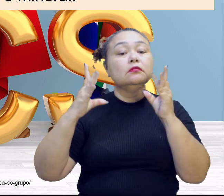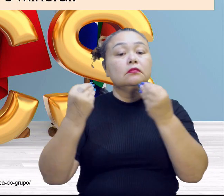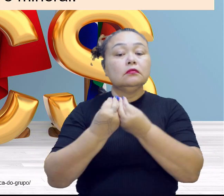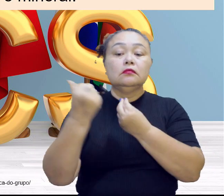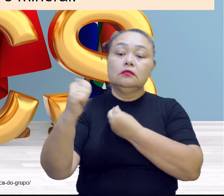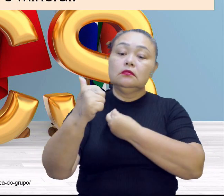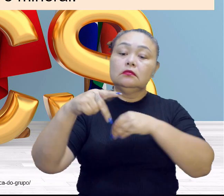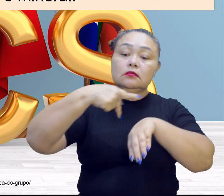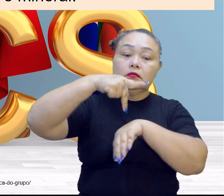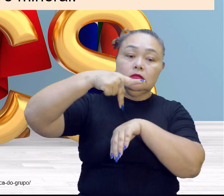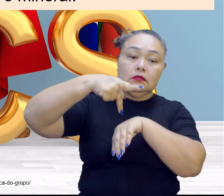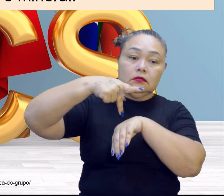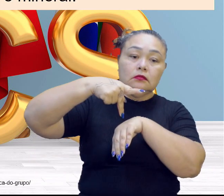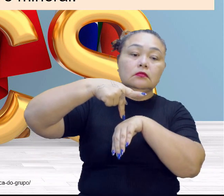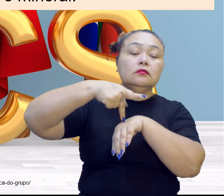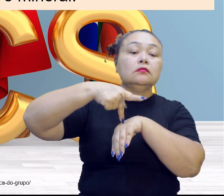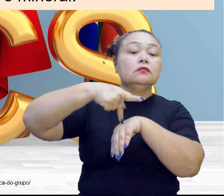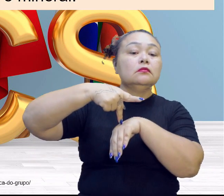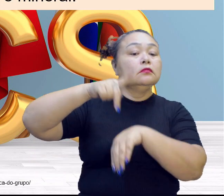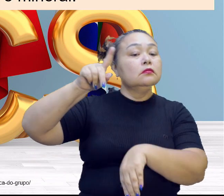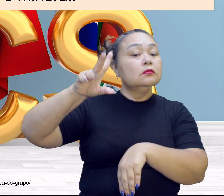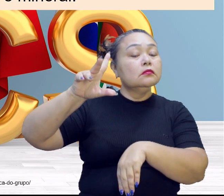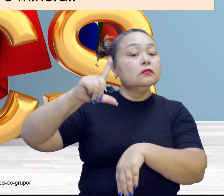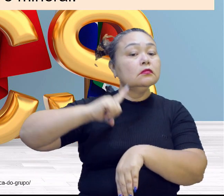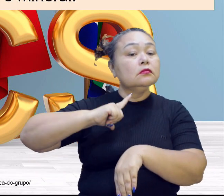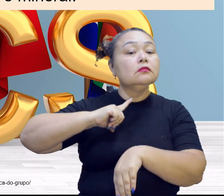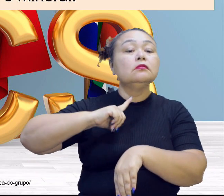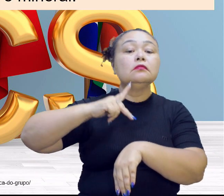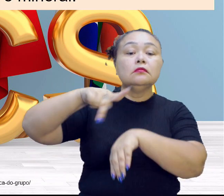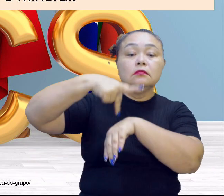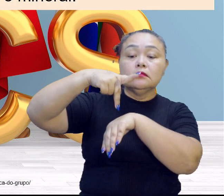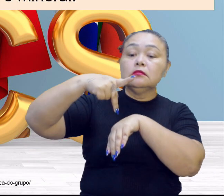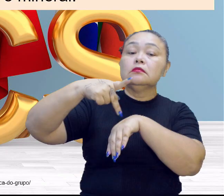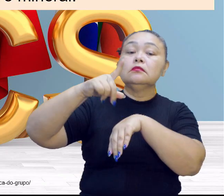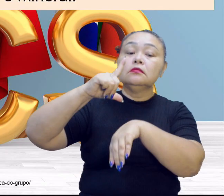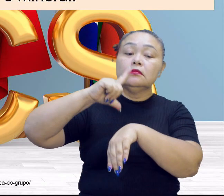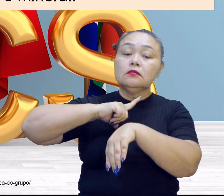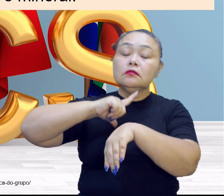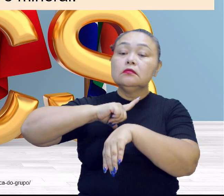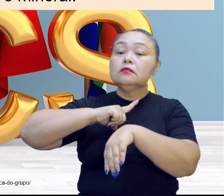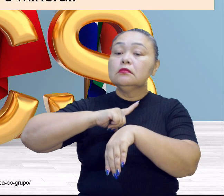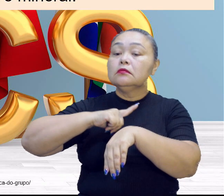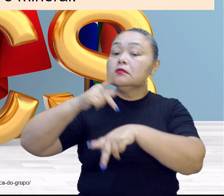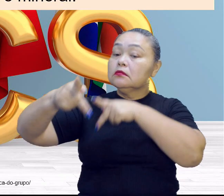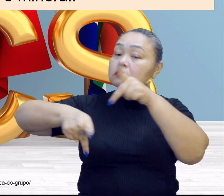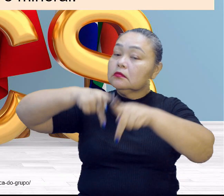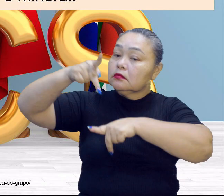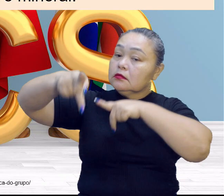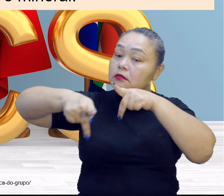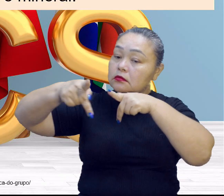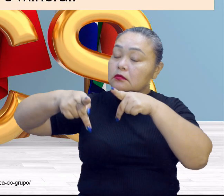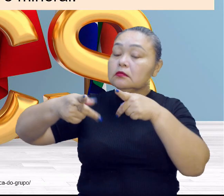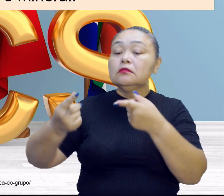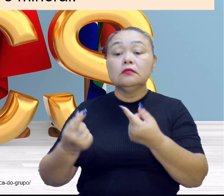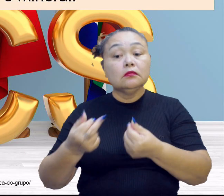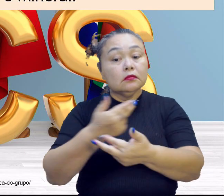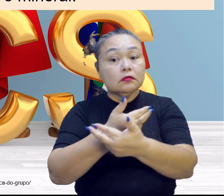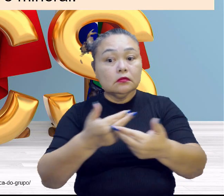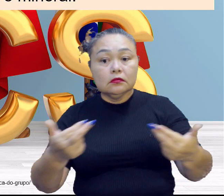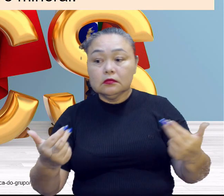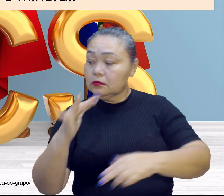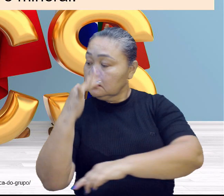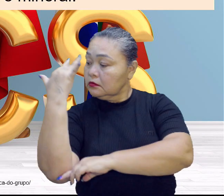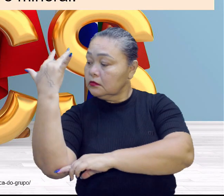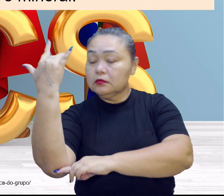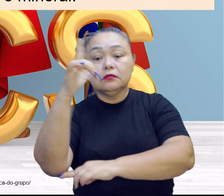por 11 países. Então os países do BRICS possuem uma grande população, recursos naturais